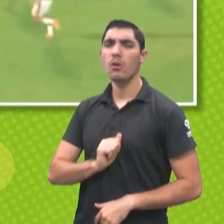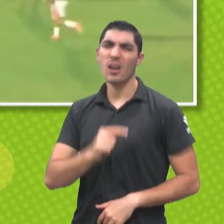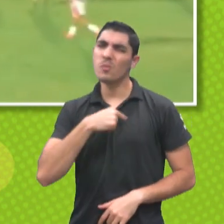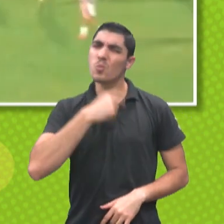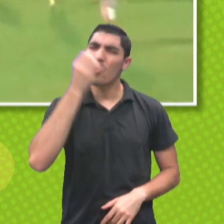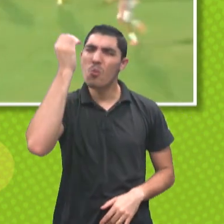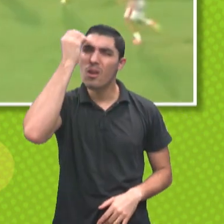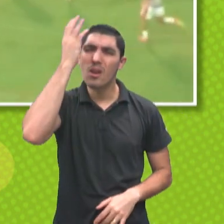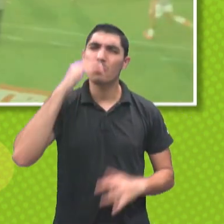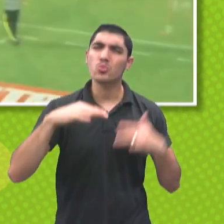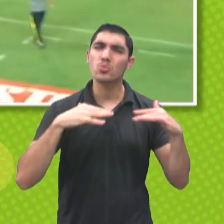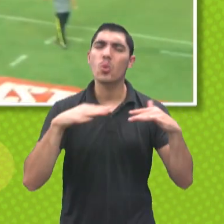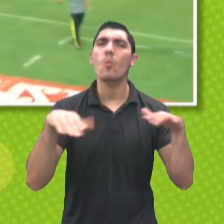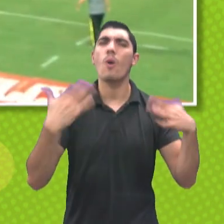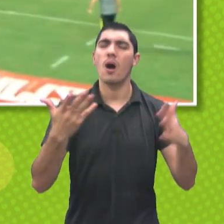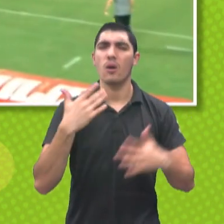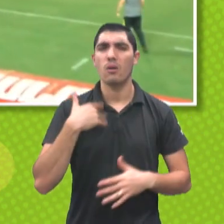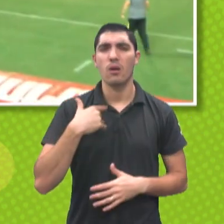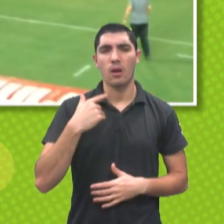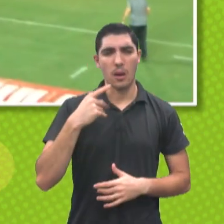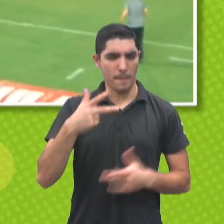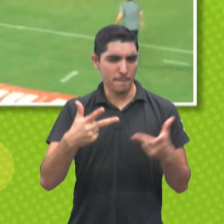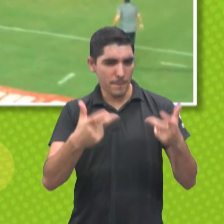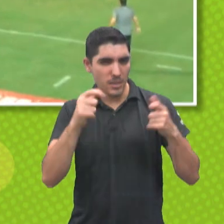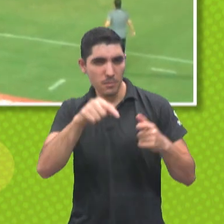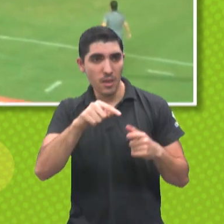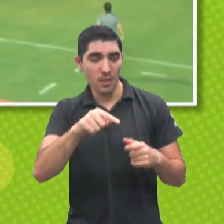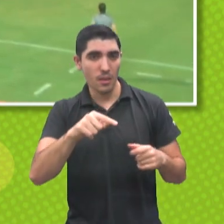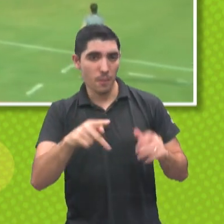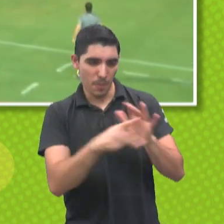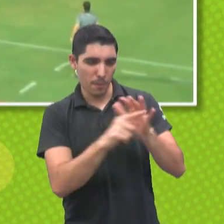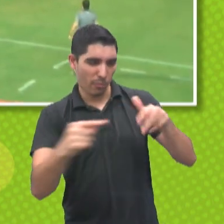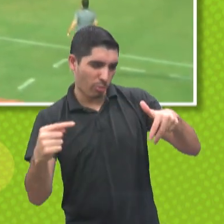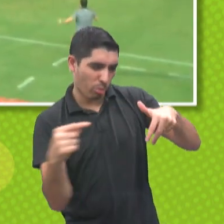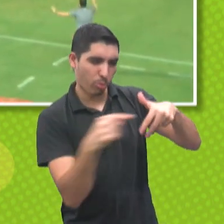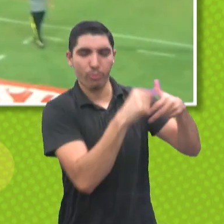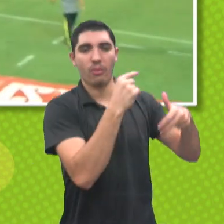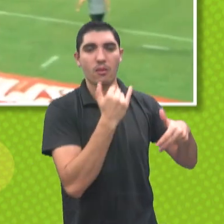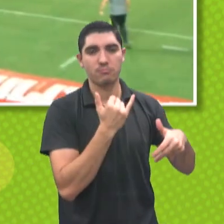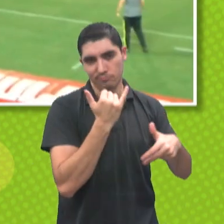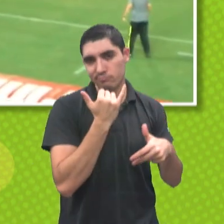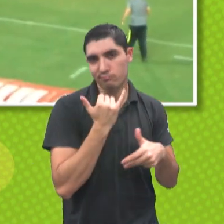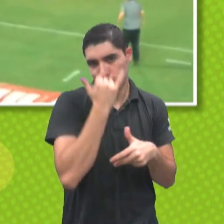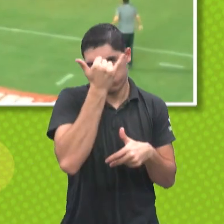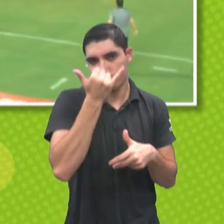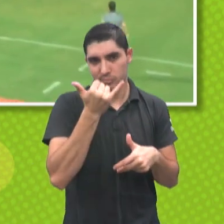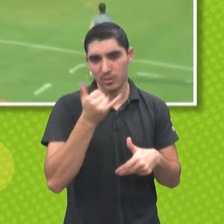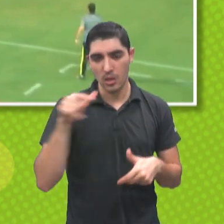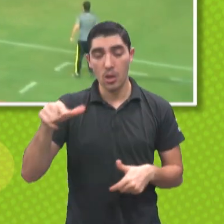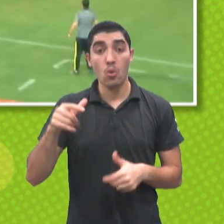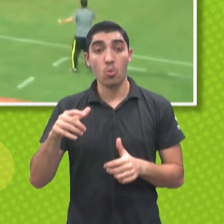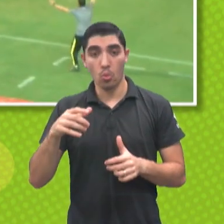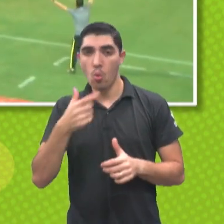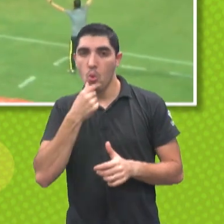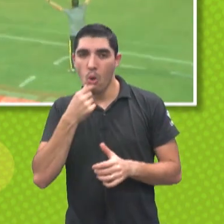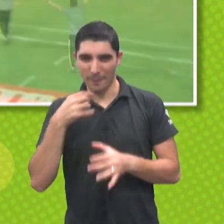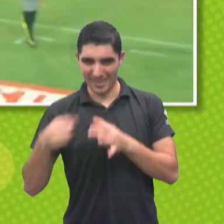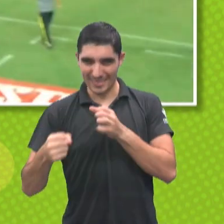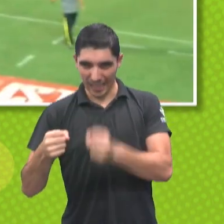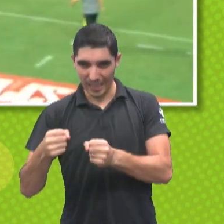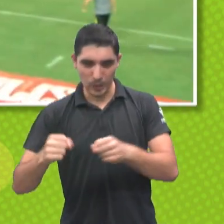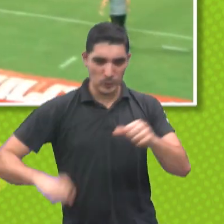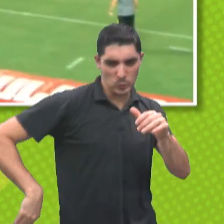mas estava vindo contrário, enfim, não estava indo em direção ao gol, mas estava vindo o zagueiro tirou e bateu no braço do outro zagueiro.